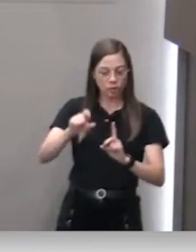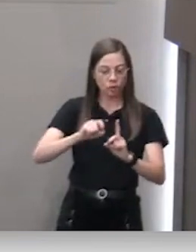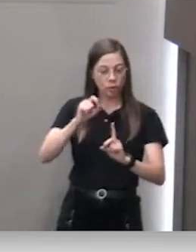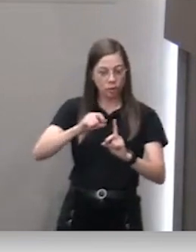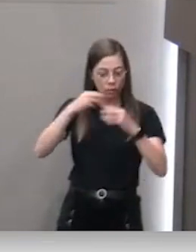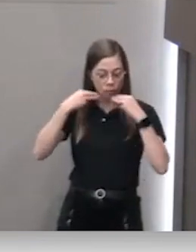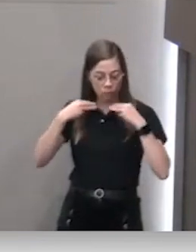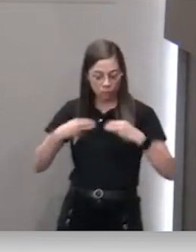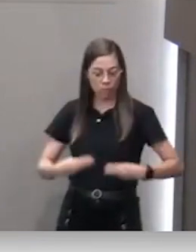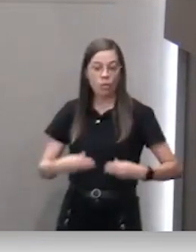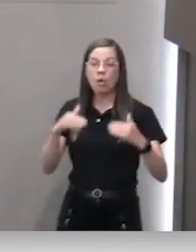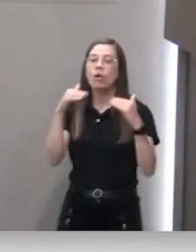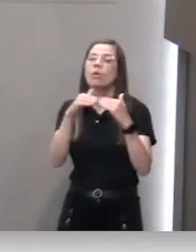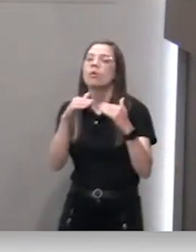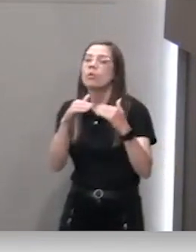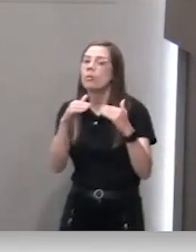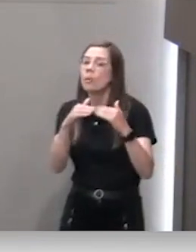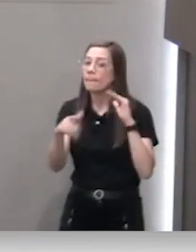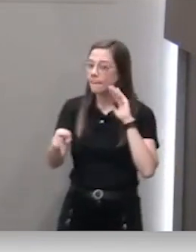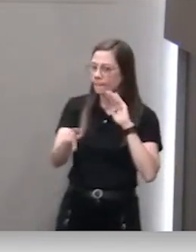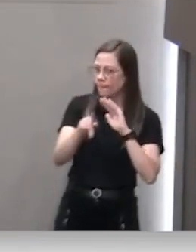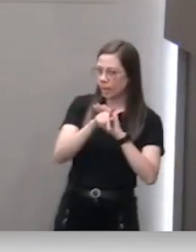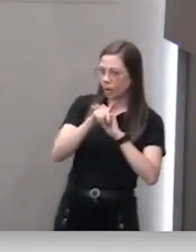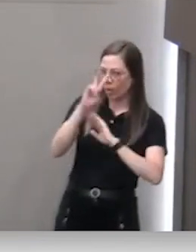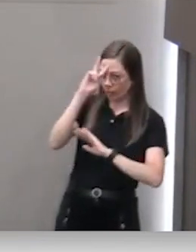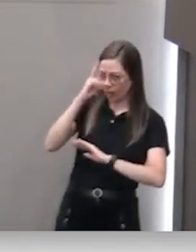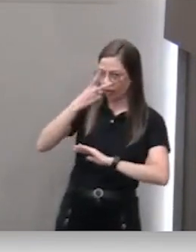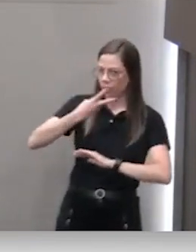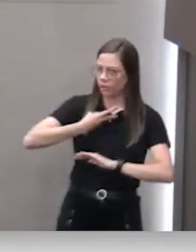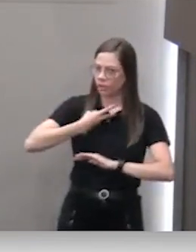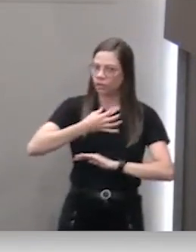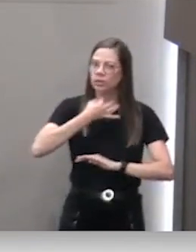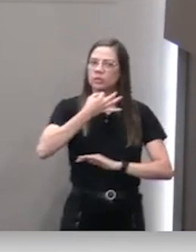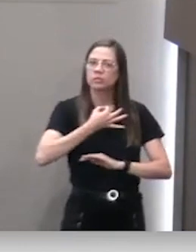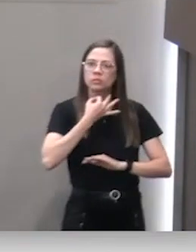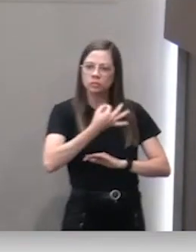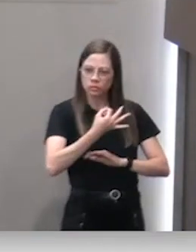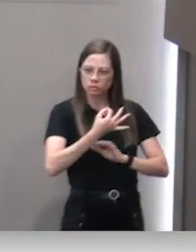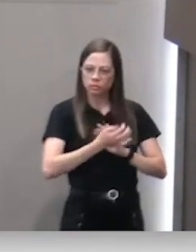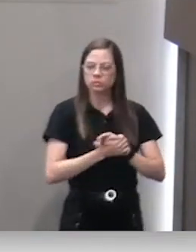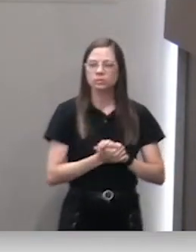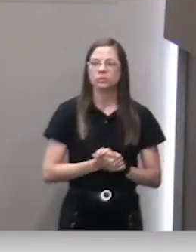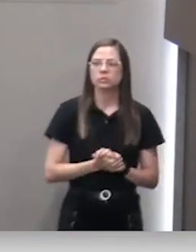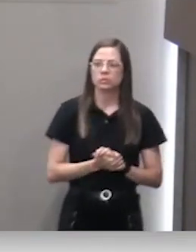que esteja de acordo com suas próprias convicções.